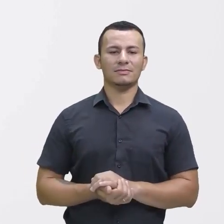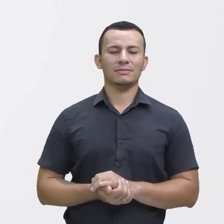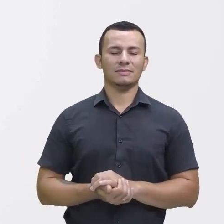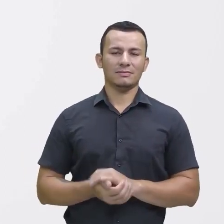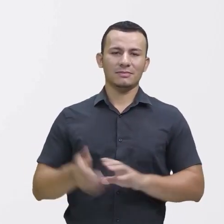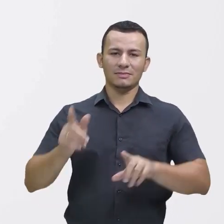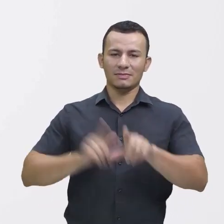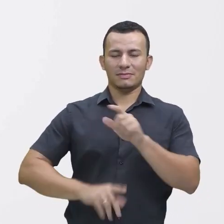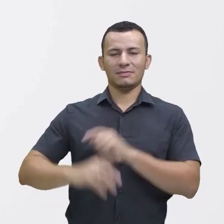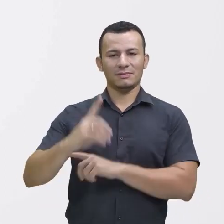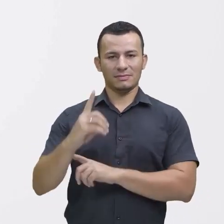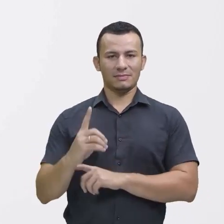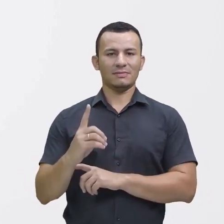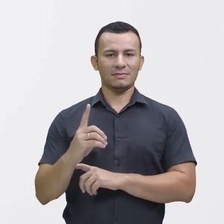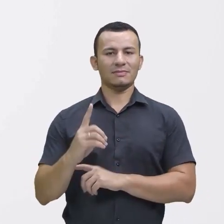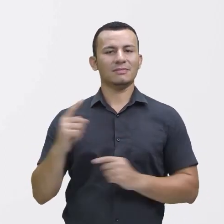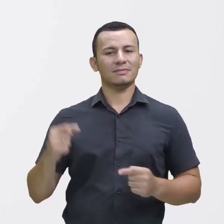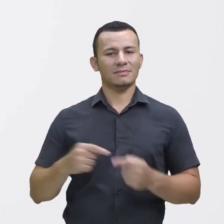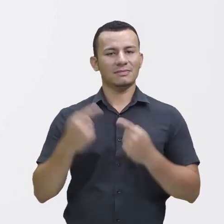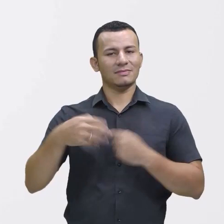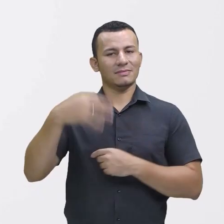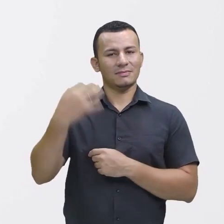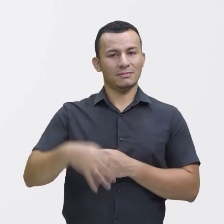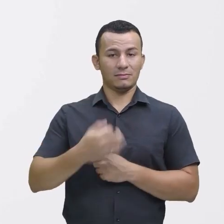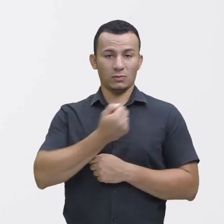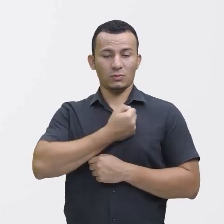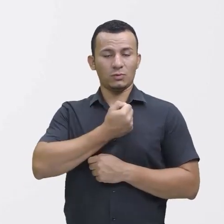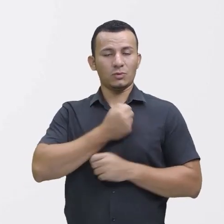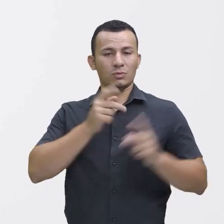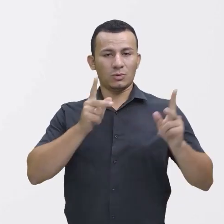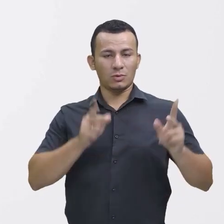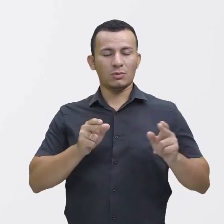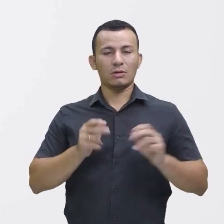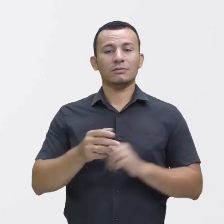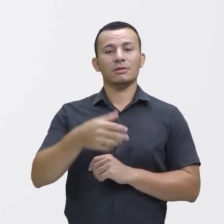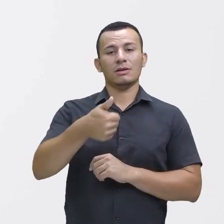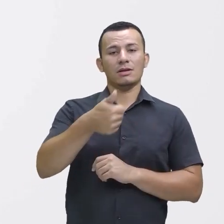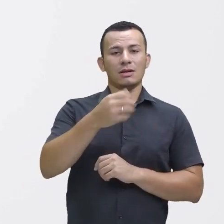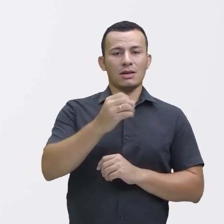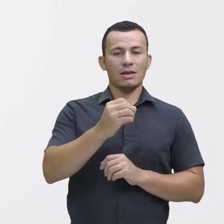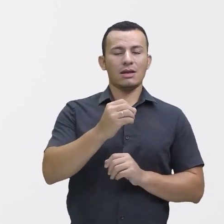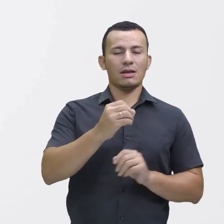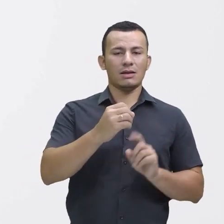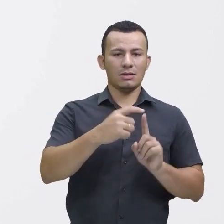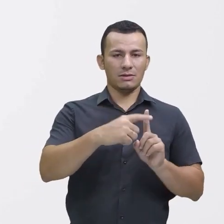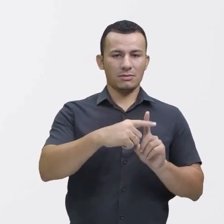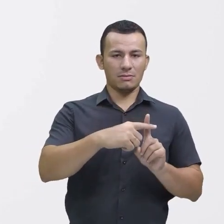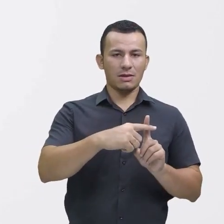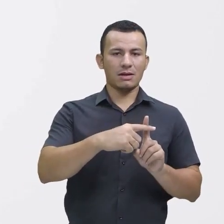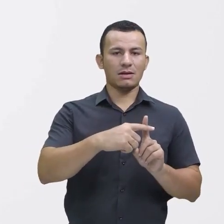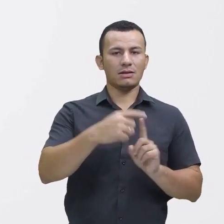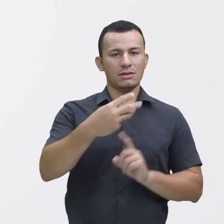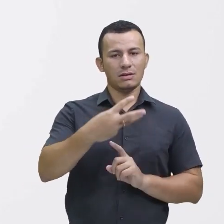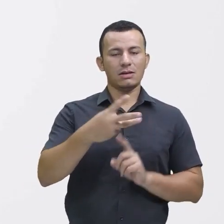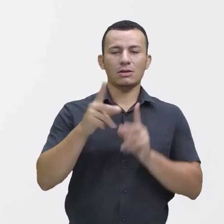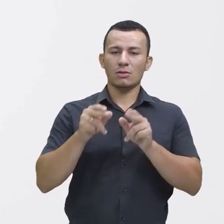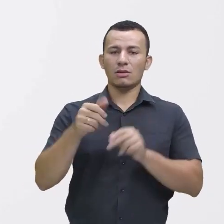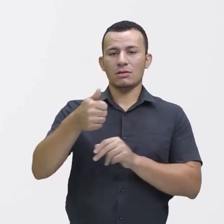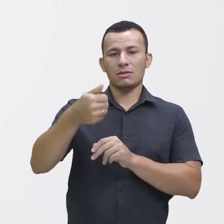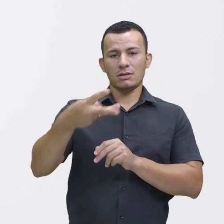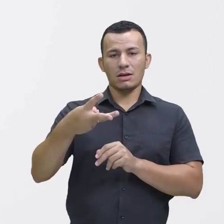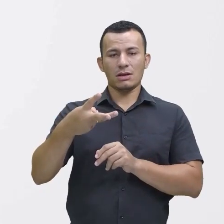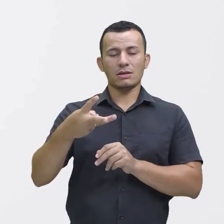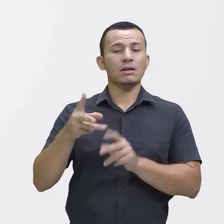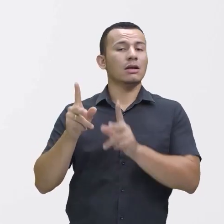Na letra D. Muito bem. 10 mais 3 é o mesmo. 10 mais 3, 13, que é o